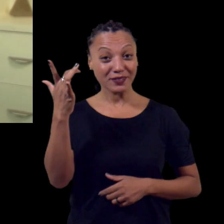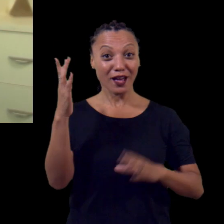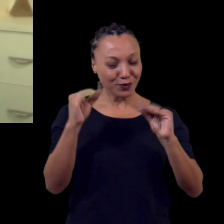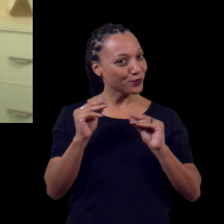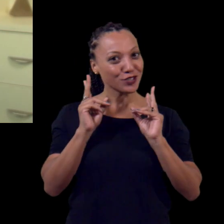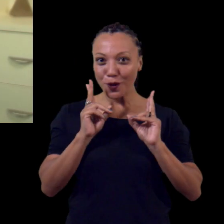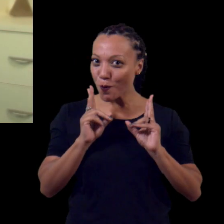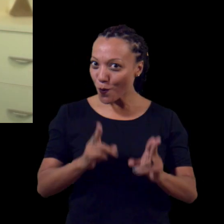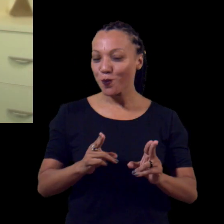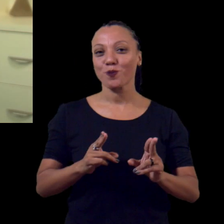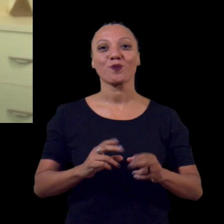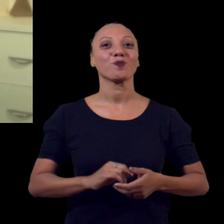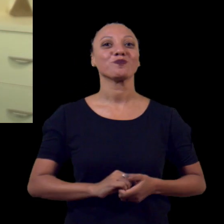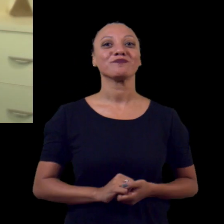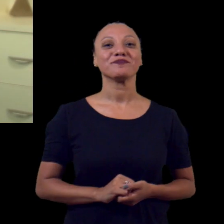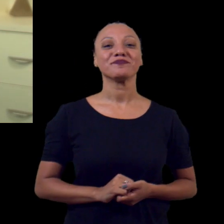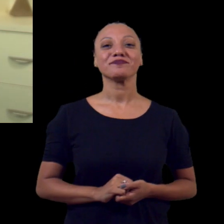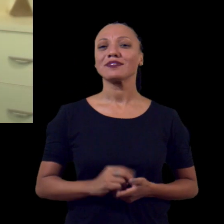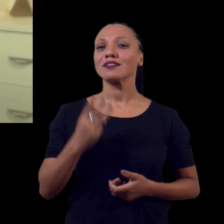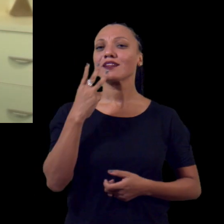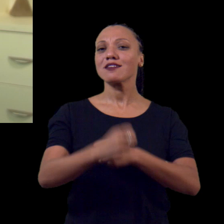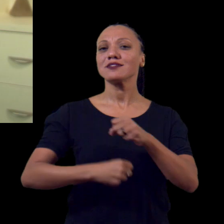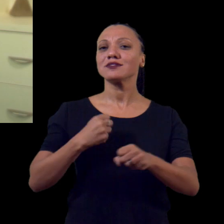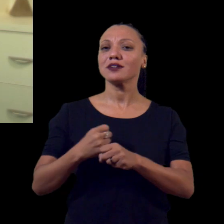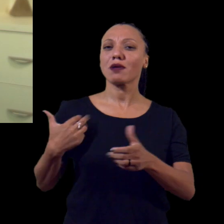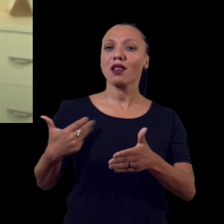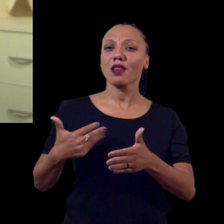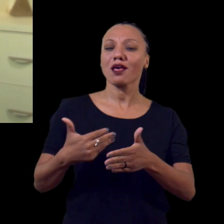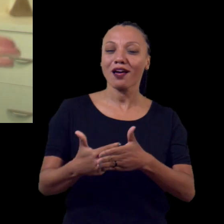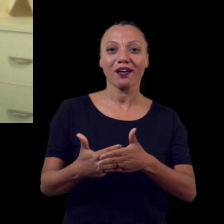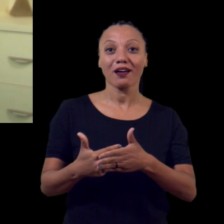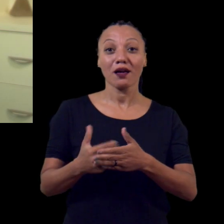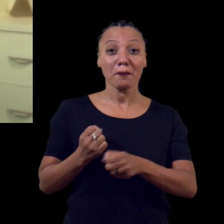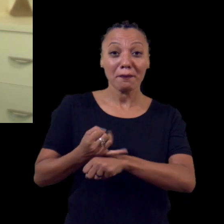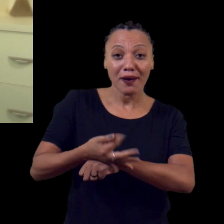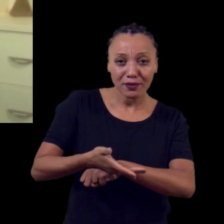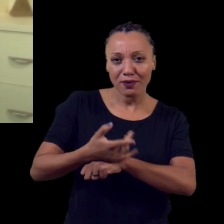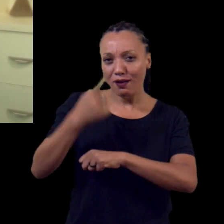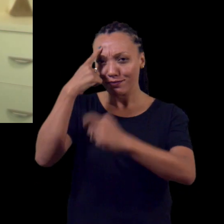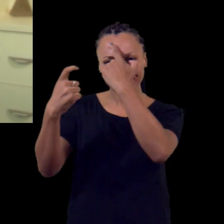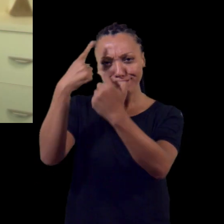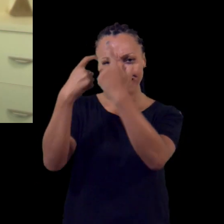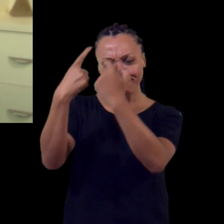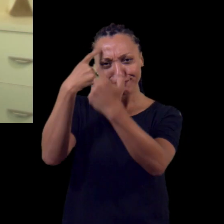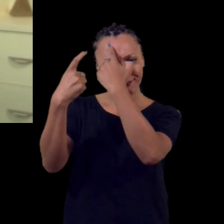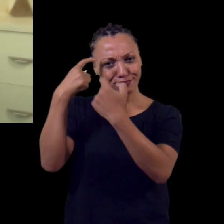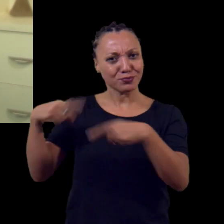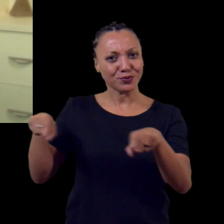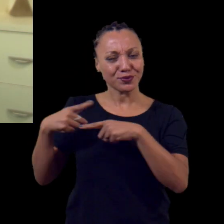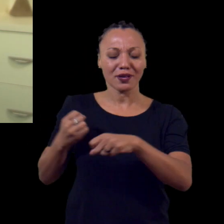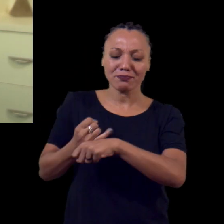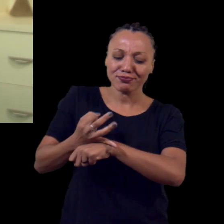3 anos se passaram, eu compondo todas as madrugadas. Compunha durante a madrugada, ia dormir quando o sol